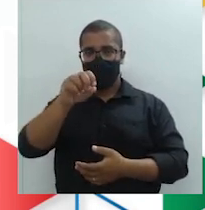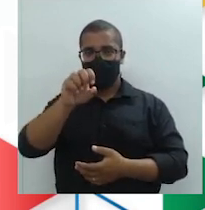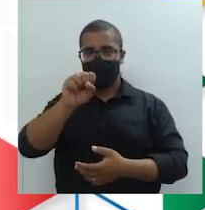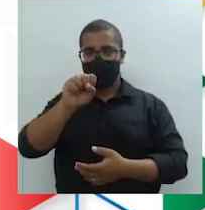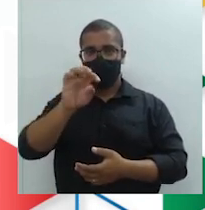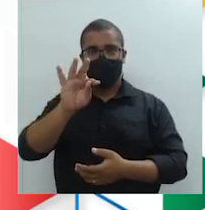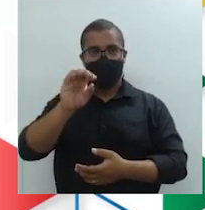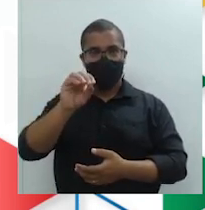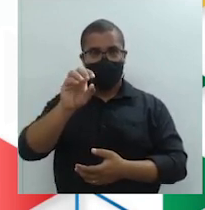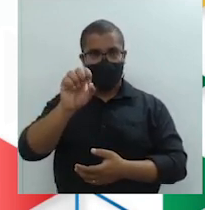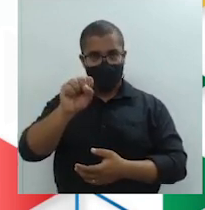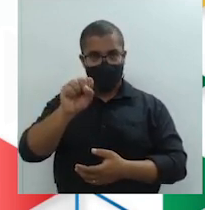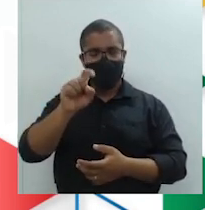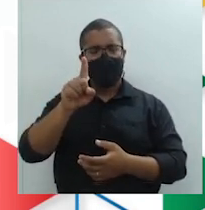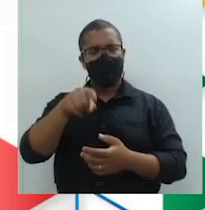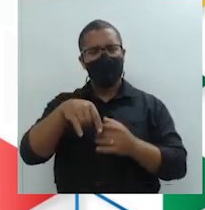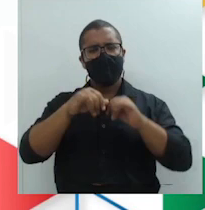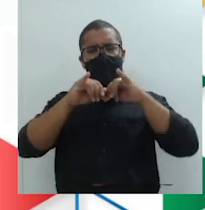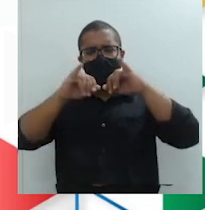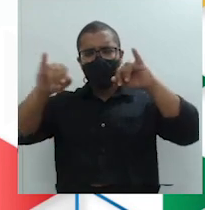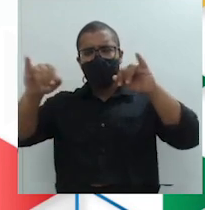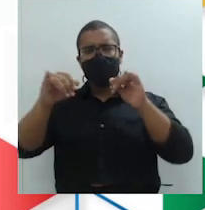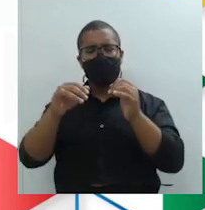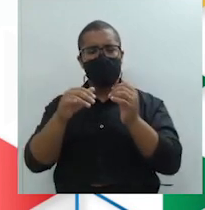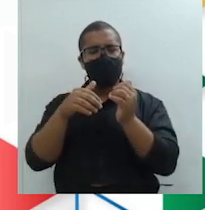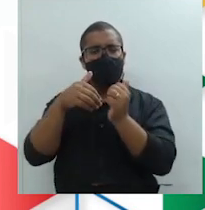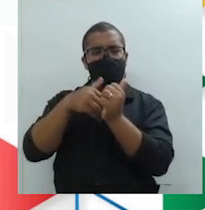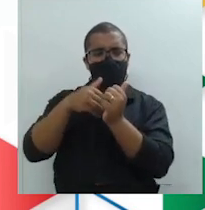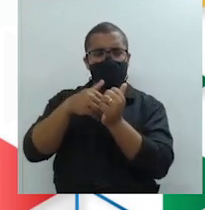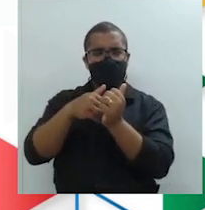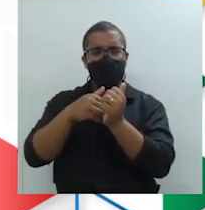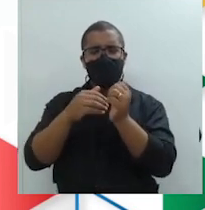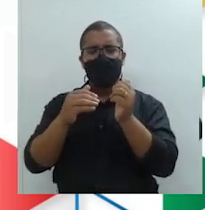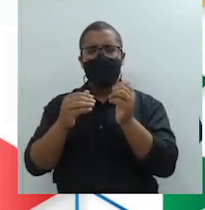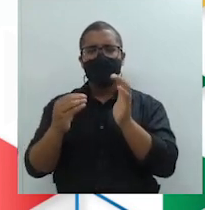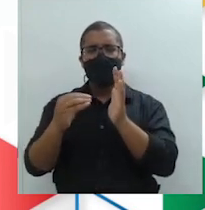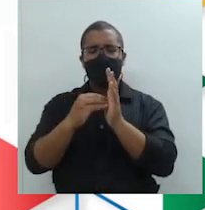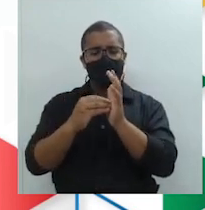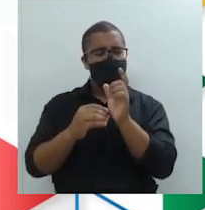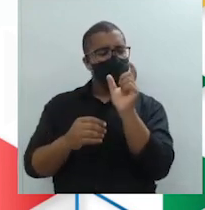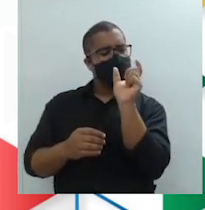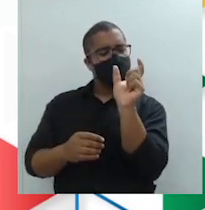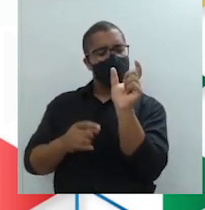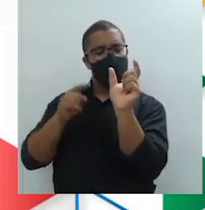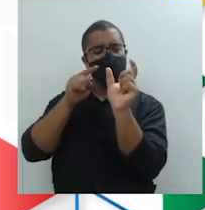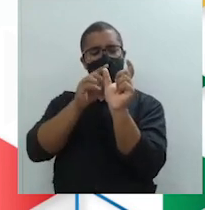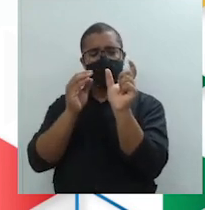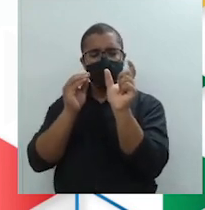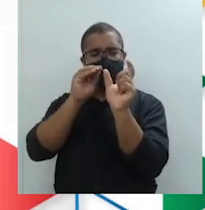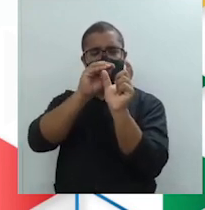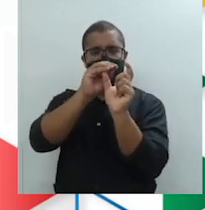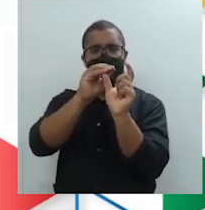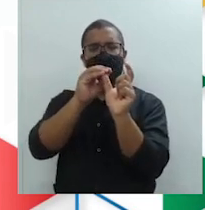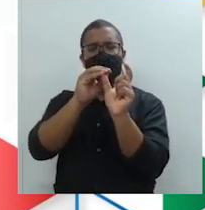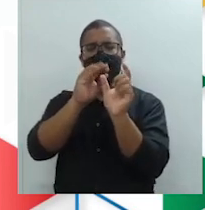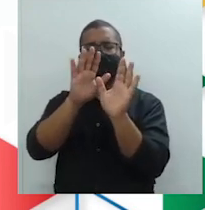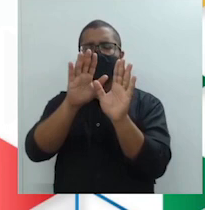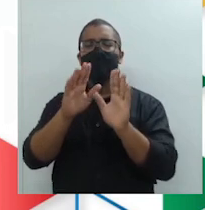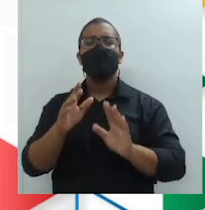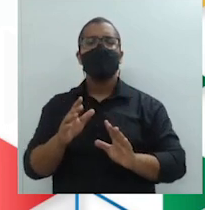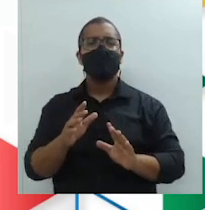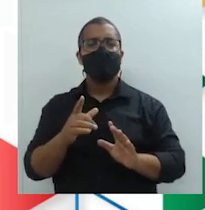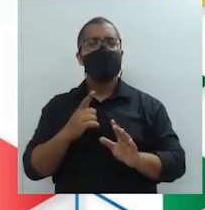pressupostos são informações implícitas que são marcadas pelo léxico, a palavra na frase.